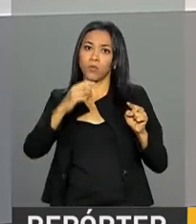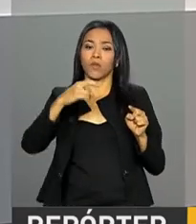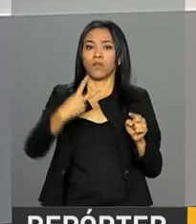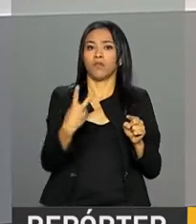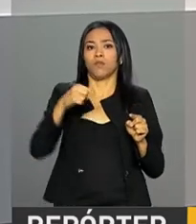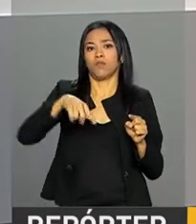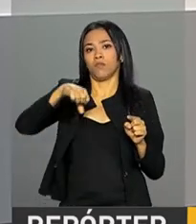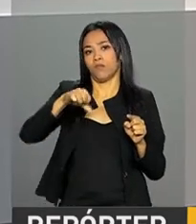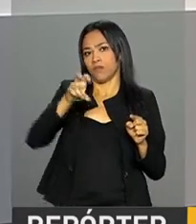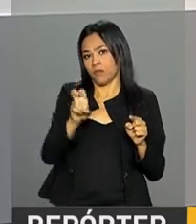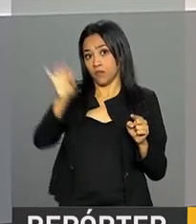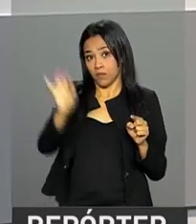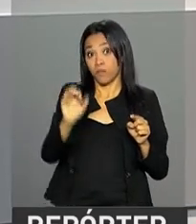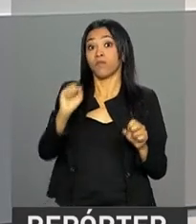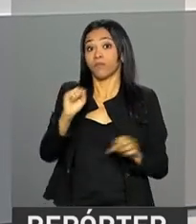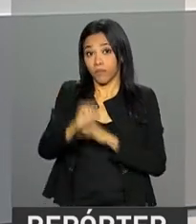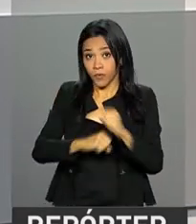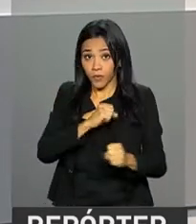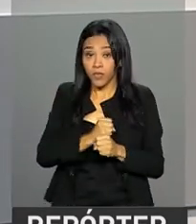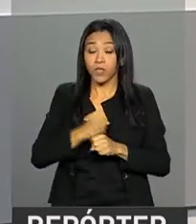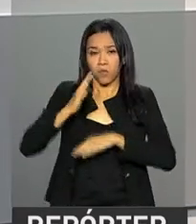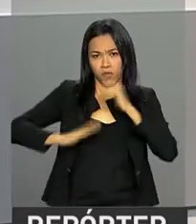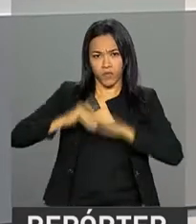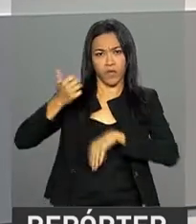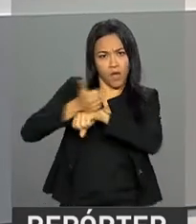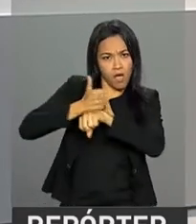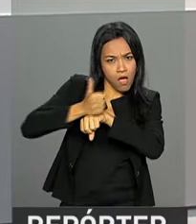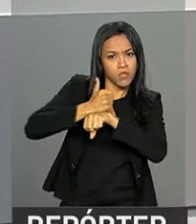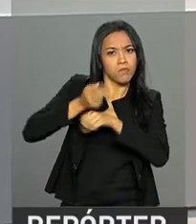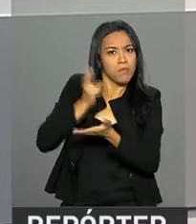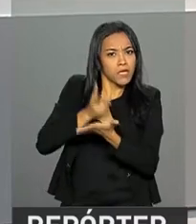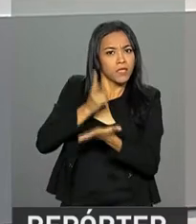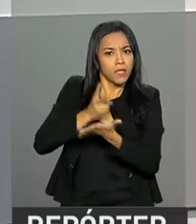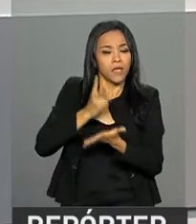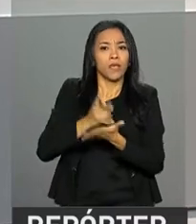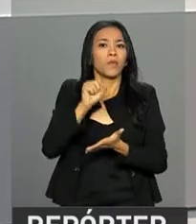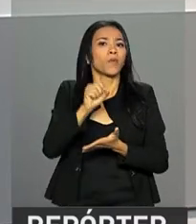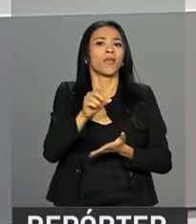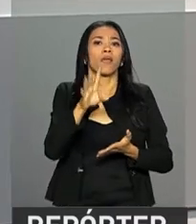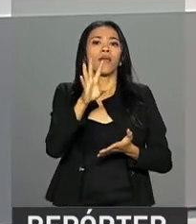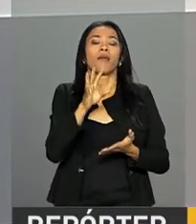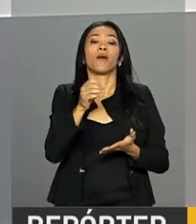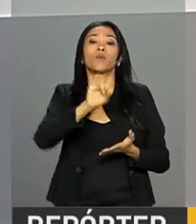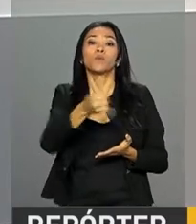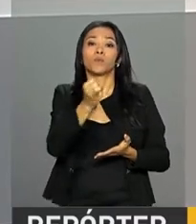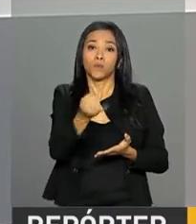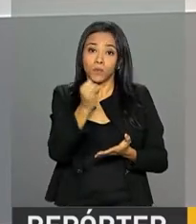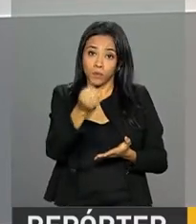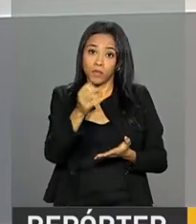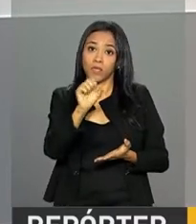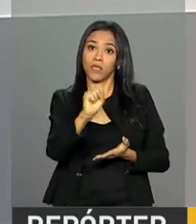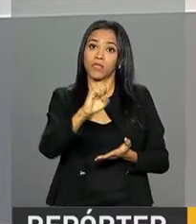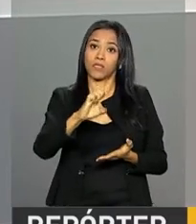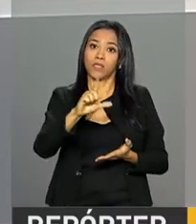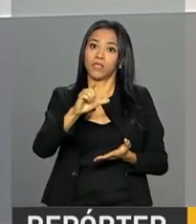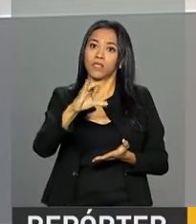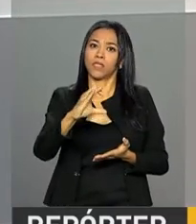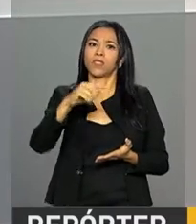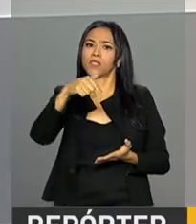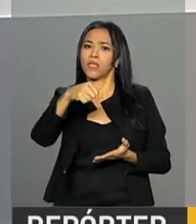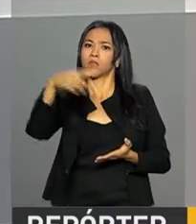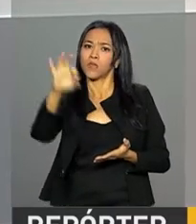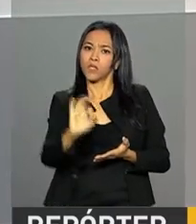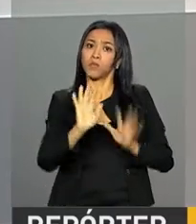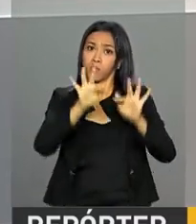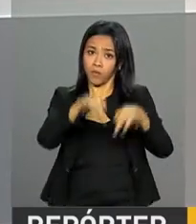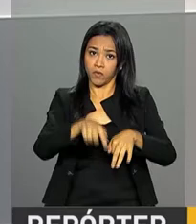ao ano analistas e investidores mantiveram a estimativa para a taxa básica de juros da economia a selic em sete por cento ao